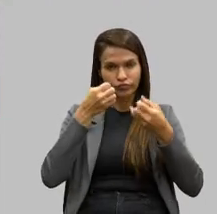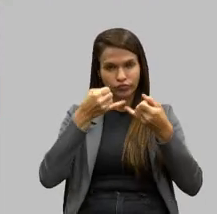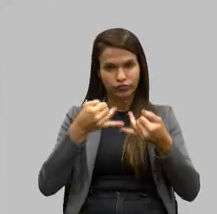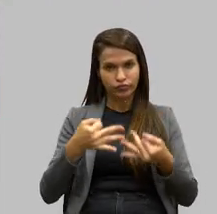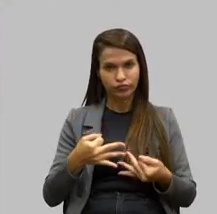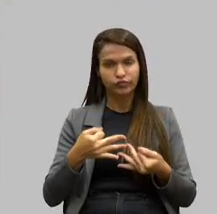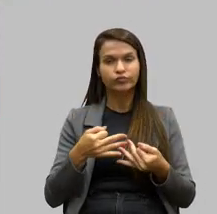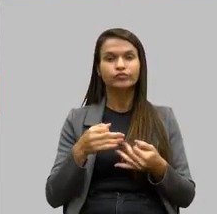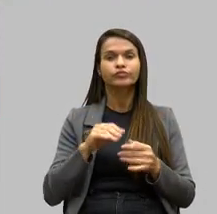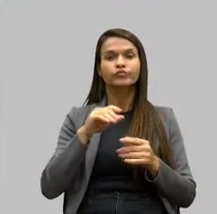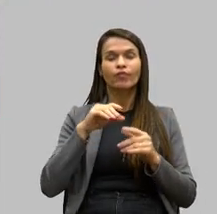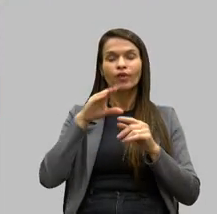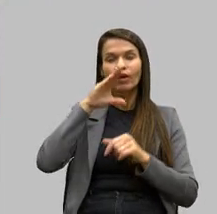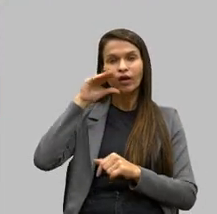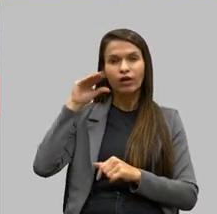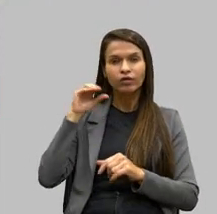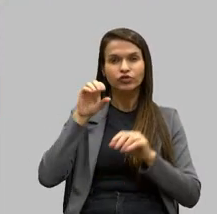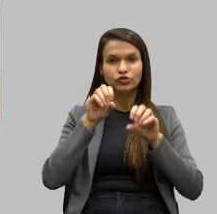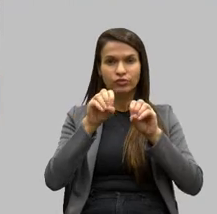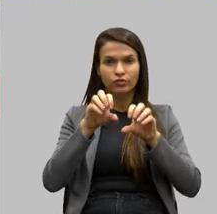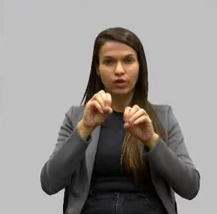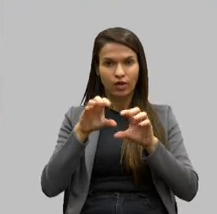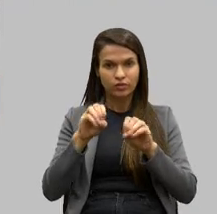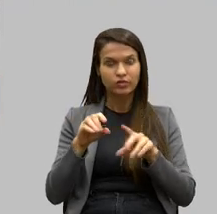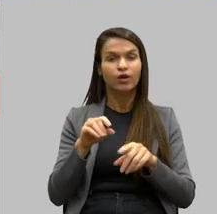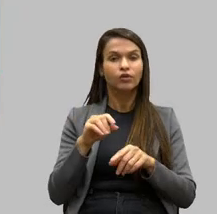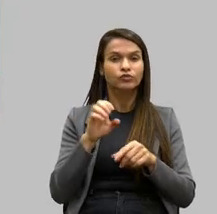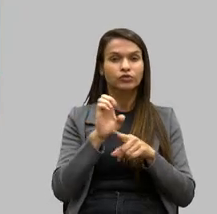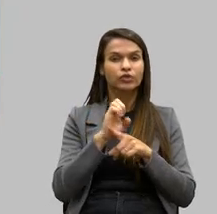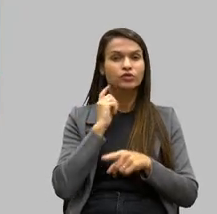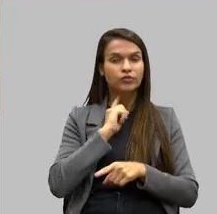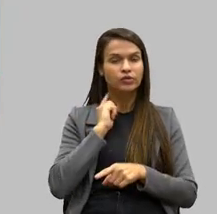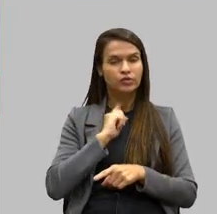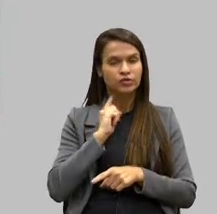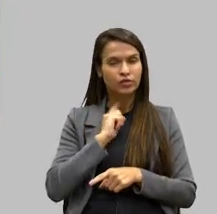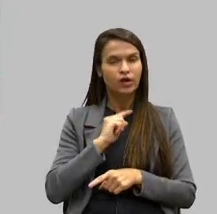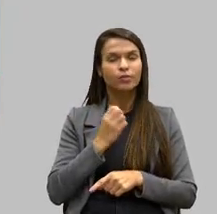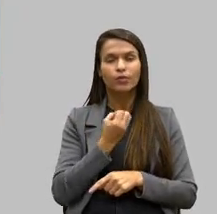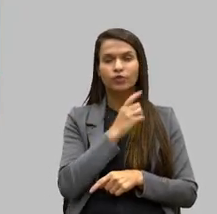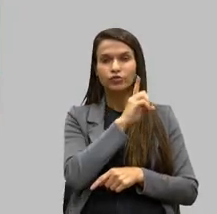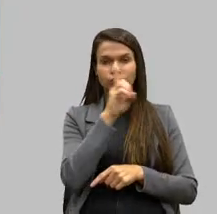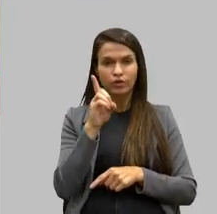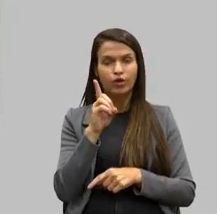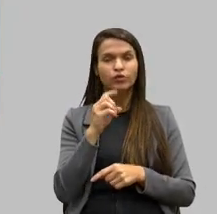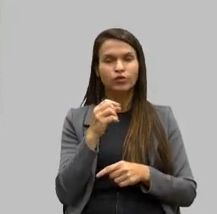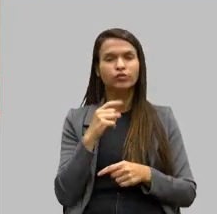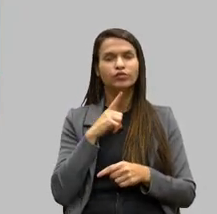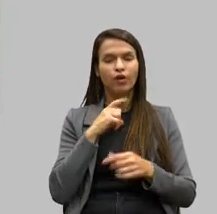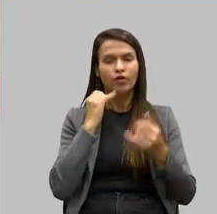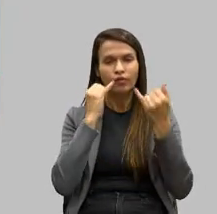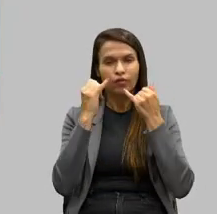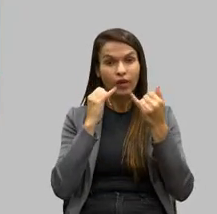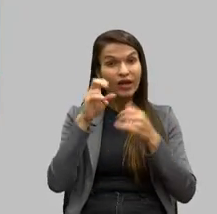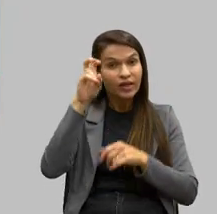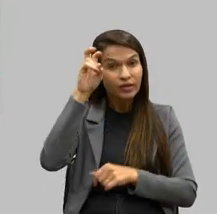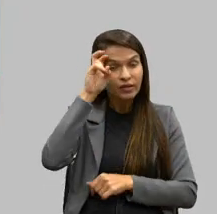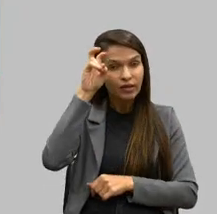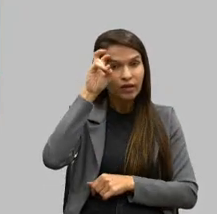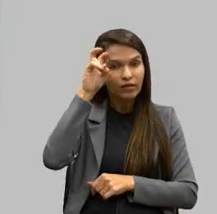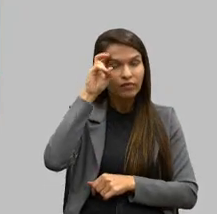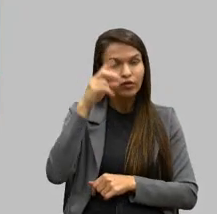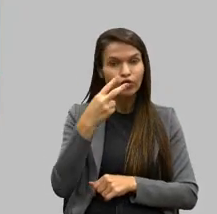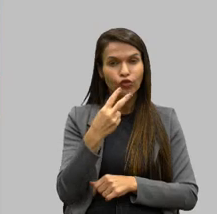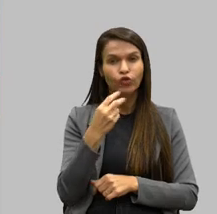da educação do Estado de Minas Gerais, um bom dia. Estou passando aqui para informar que, na próxima quinta-feira, 2 de